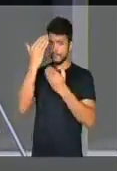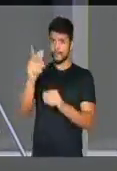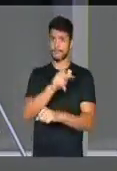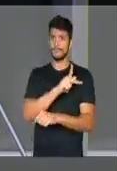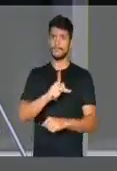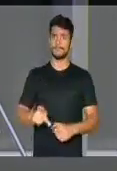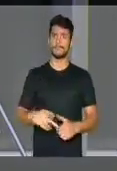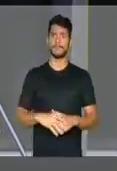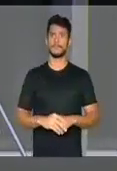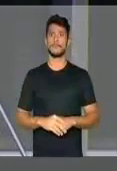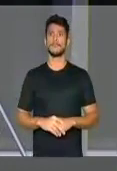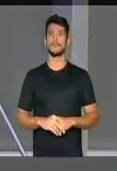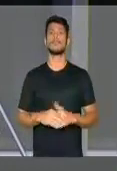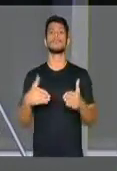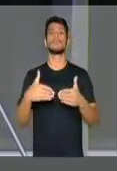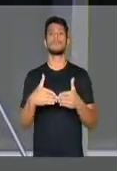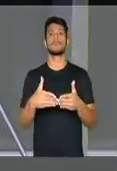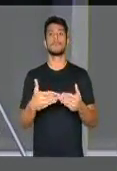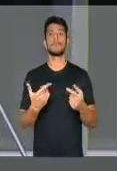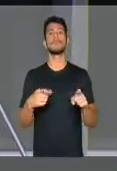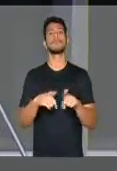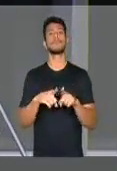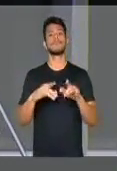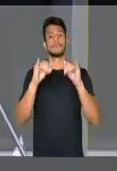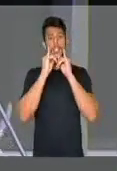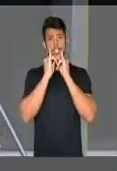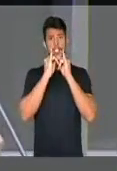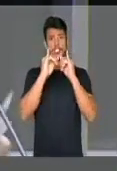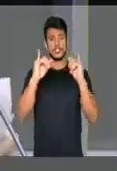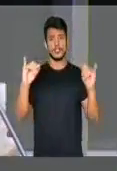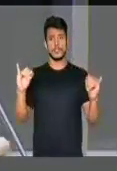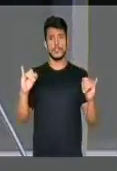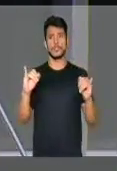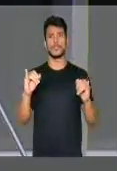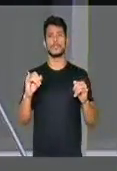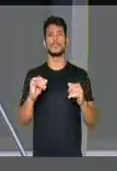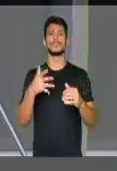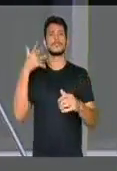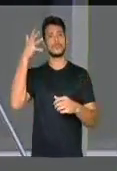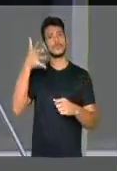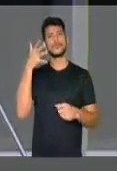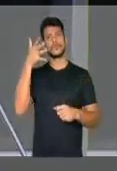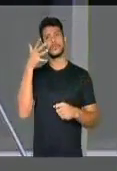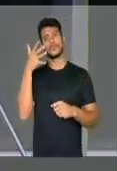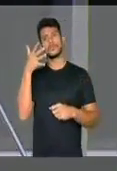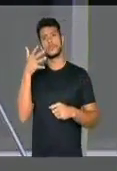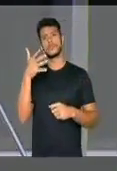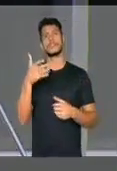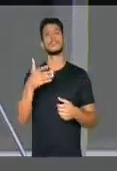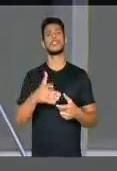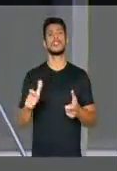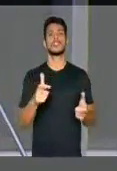senhor presidente, e eu peço a divulgação desse discurso